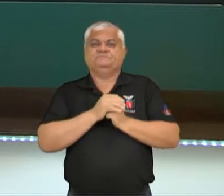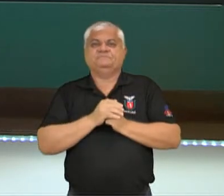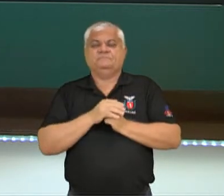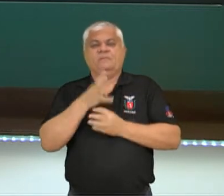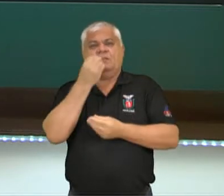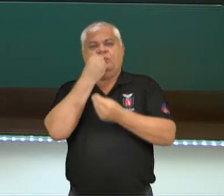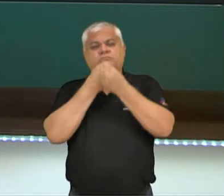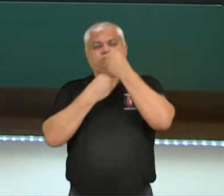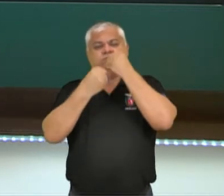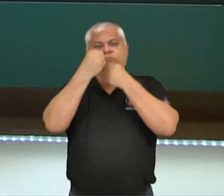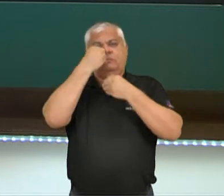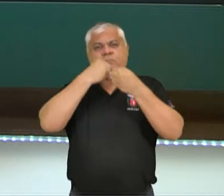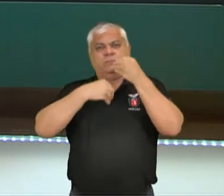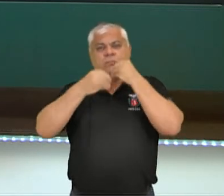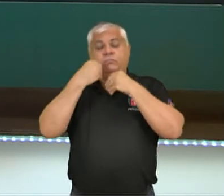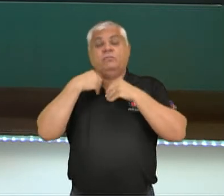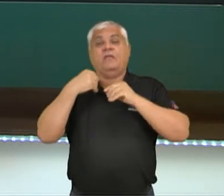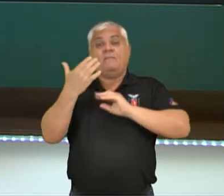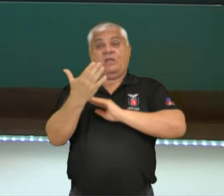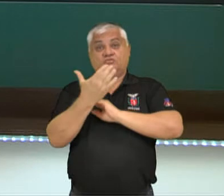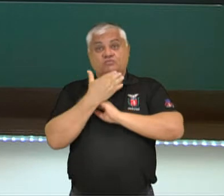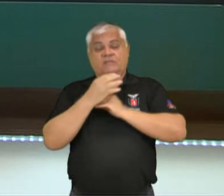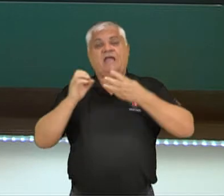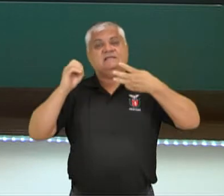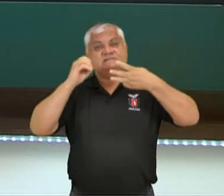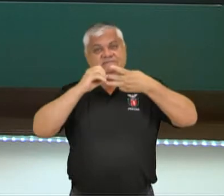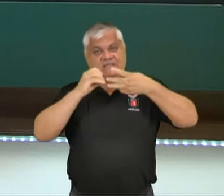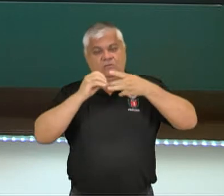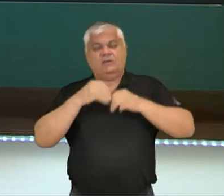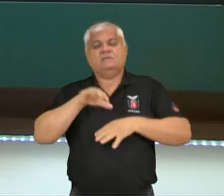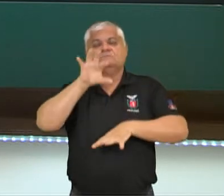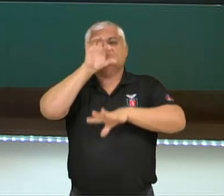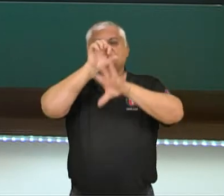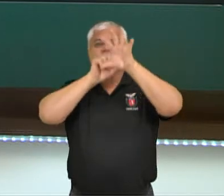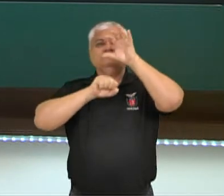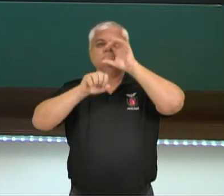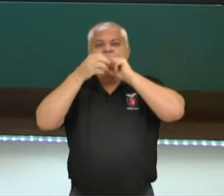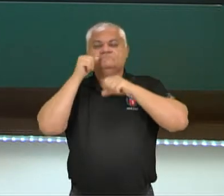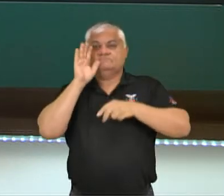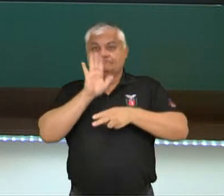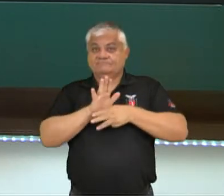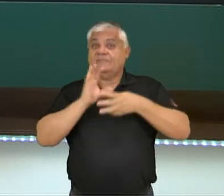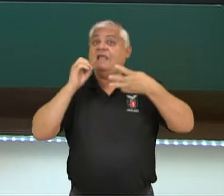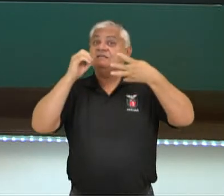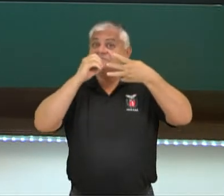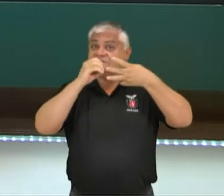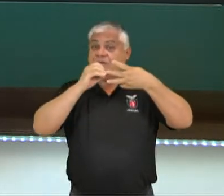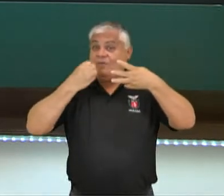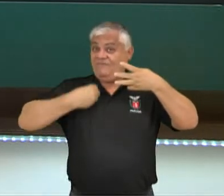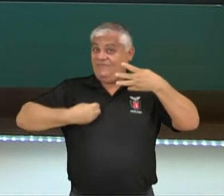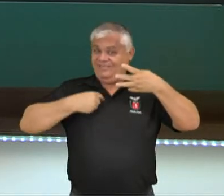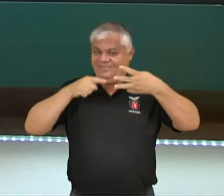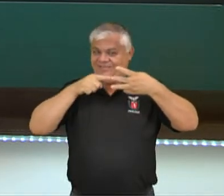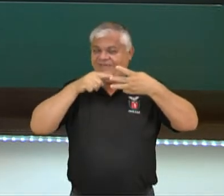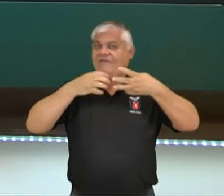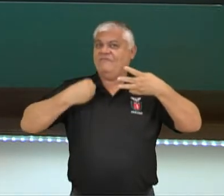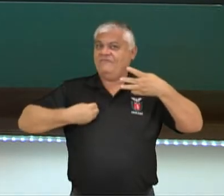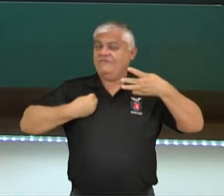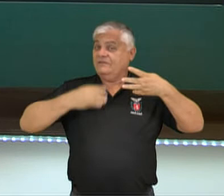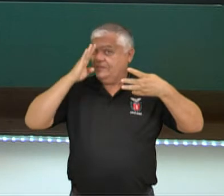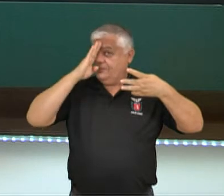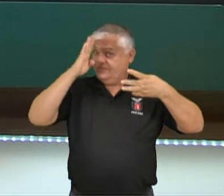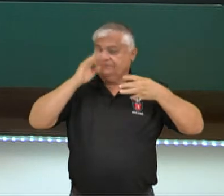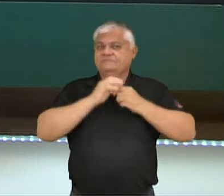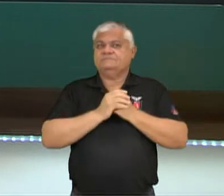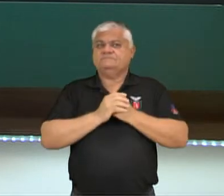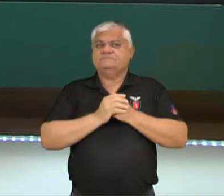para nutrir a célula, a gente respira para levar oxigênio para a célula, afinal a célula é a unidade da vida. Então aqui nas mitocôndrias